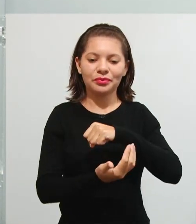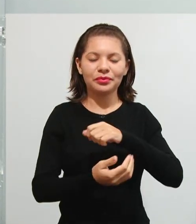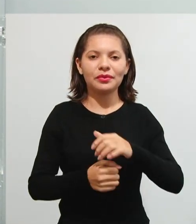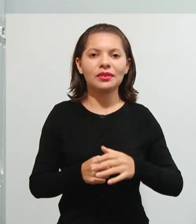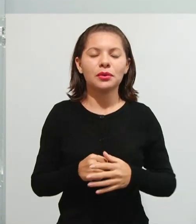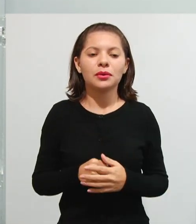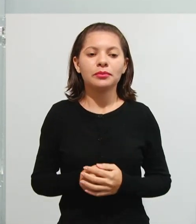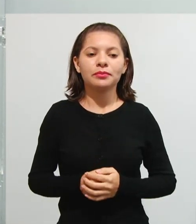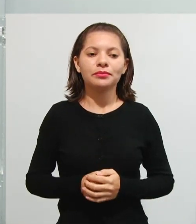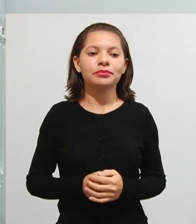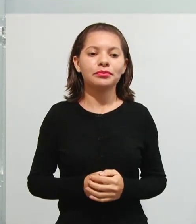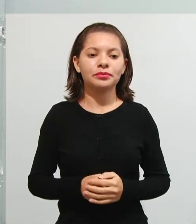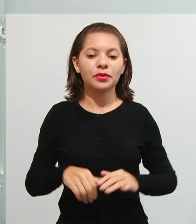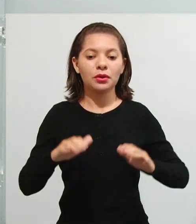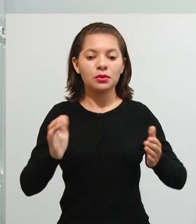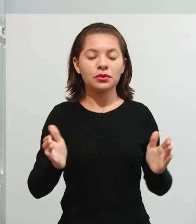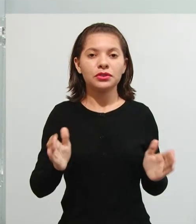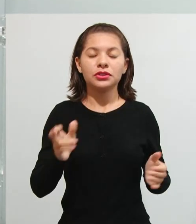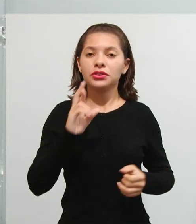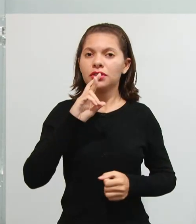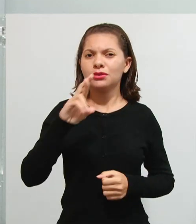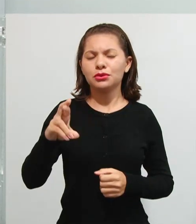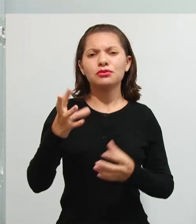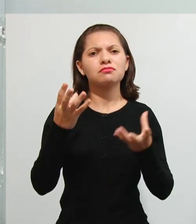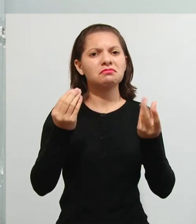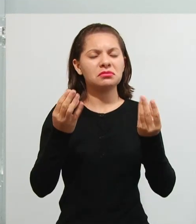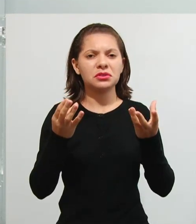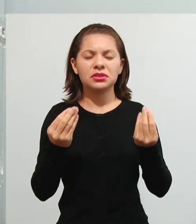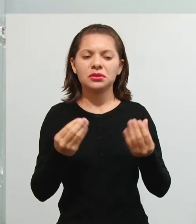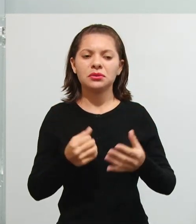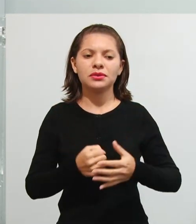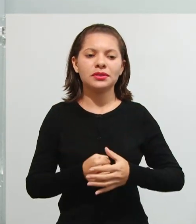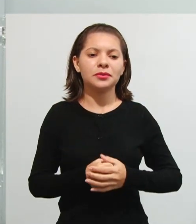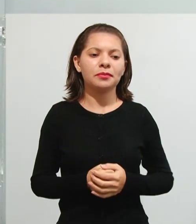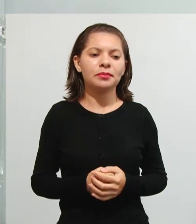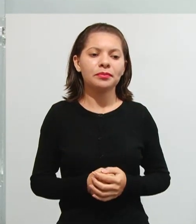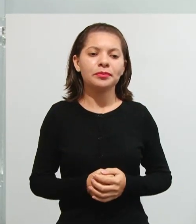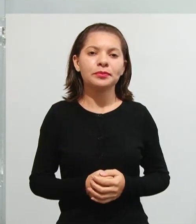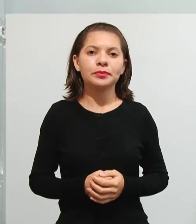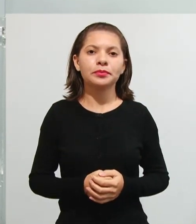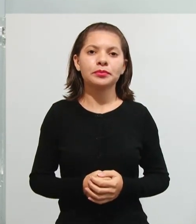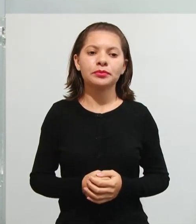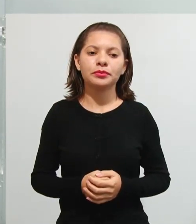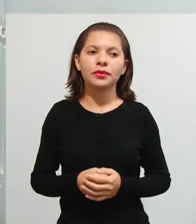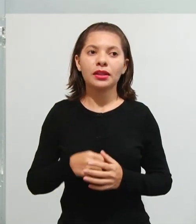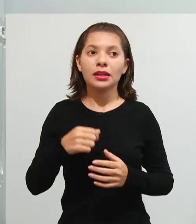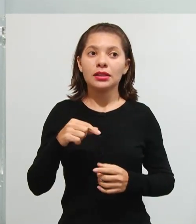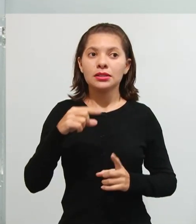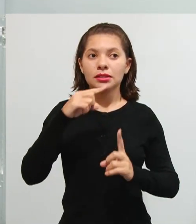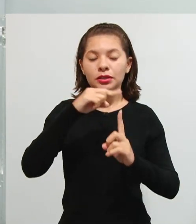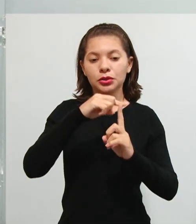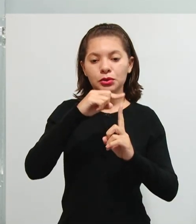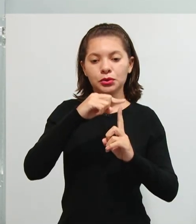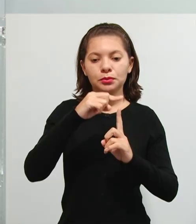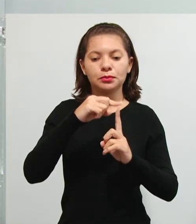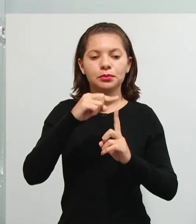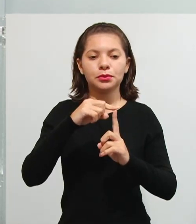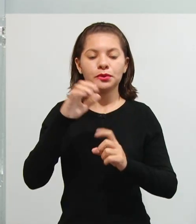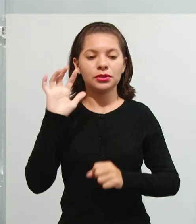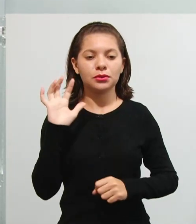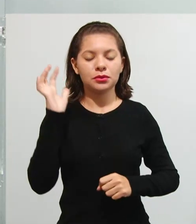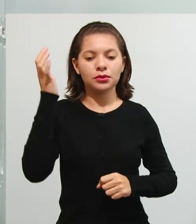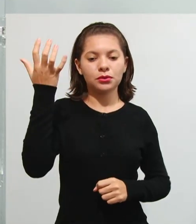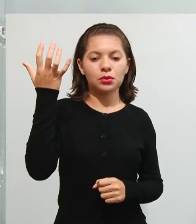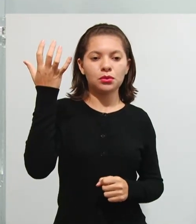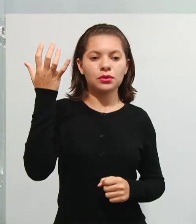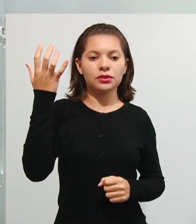tanta coisa, né? Que antes a gente não fazia. Então, é esse tipo de situações que